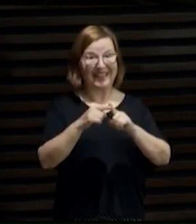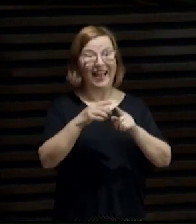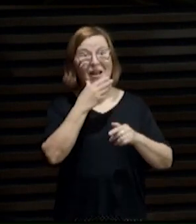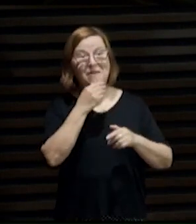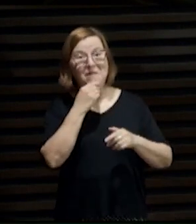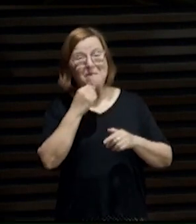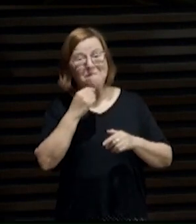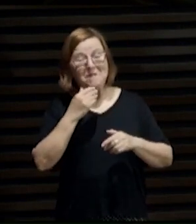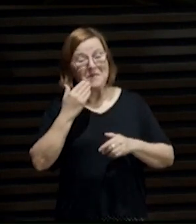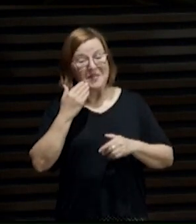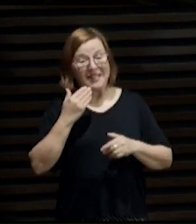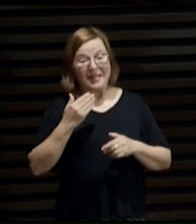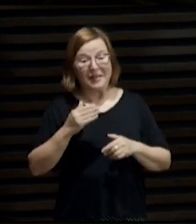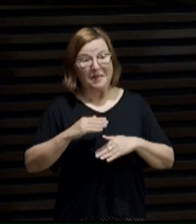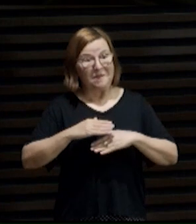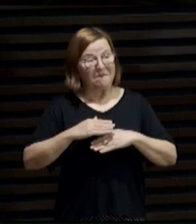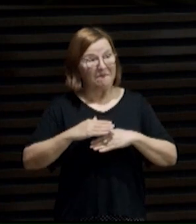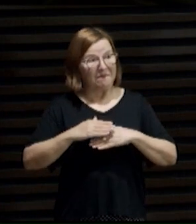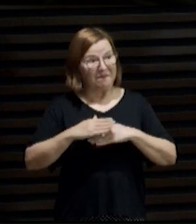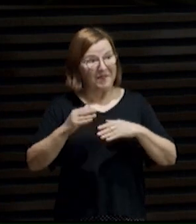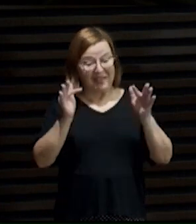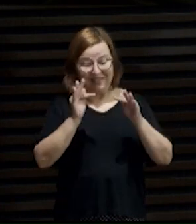lugar. É o homem que consegue ver isso.